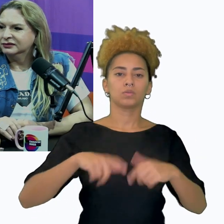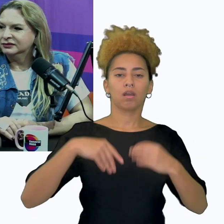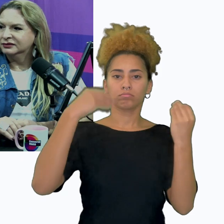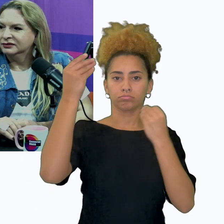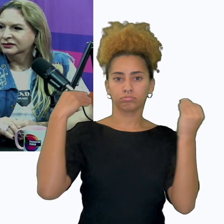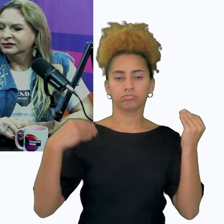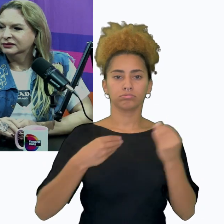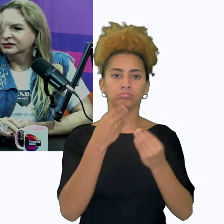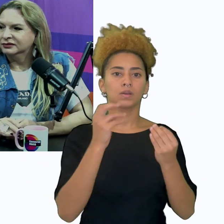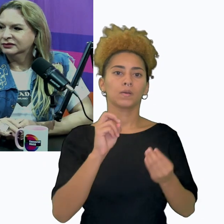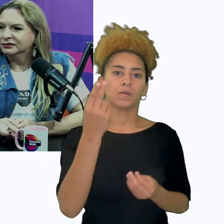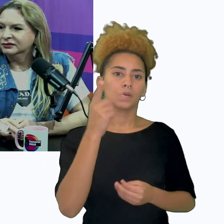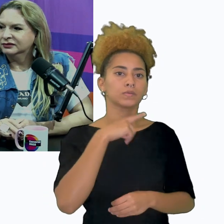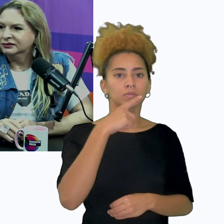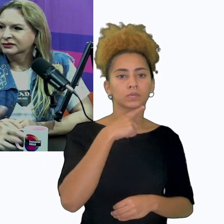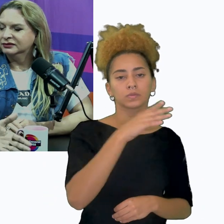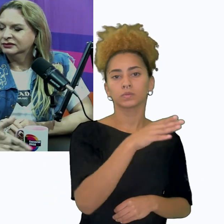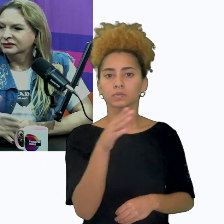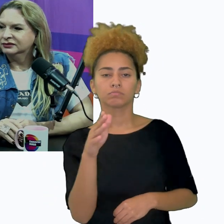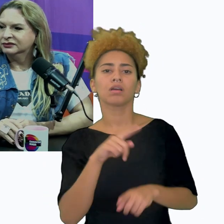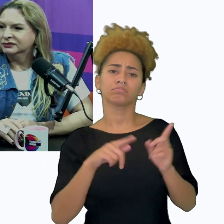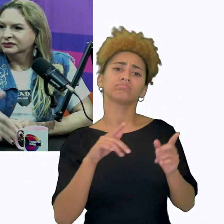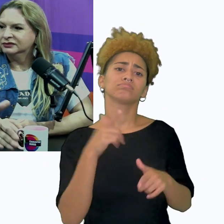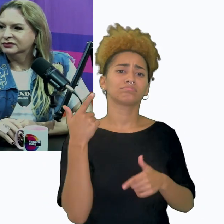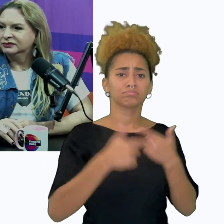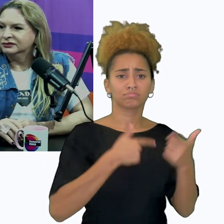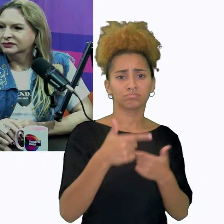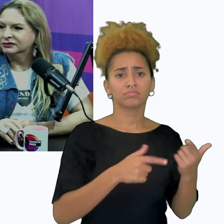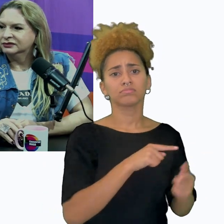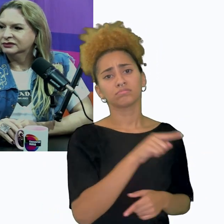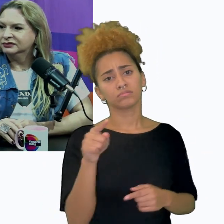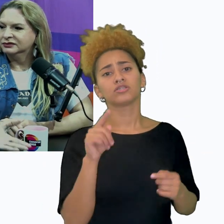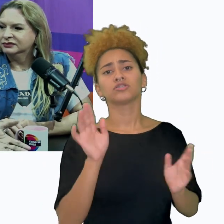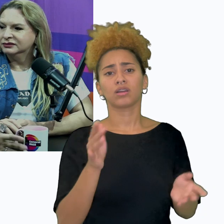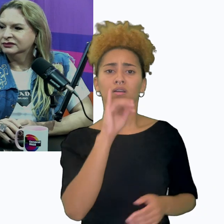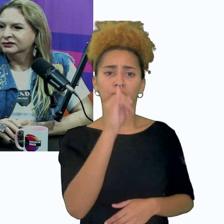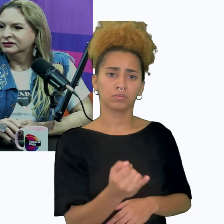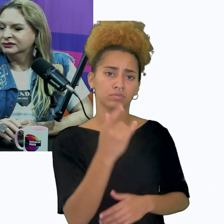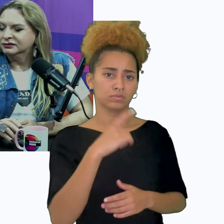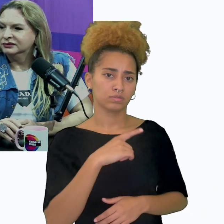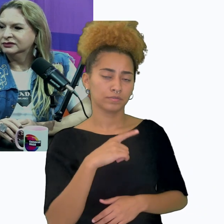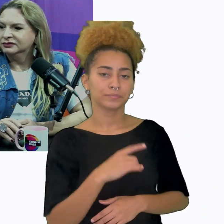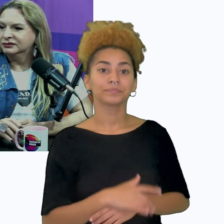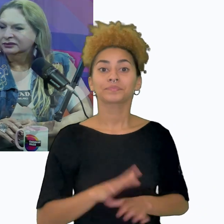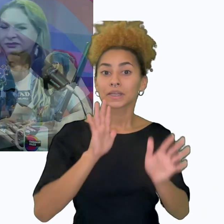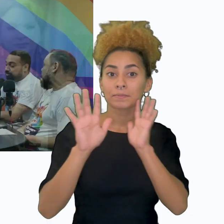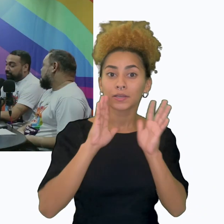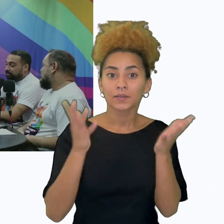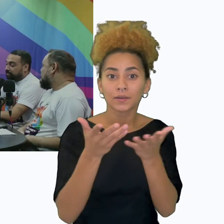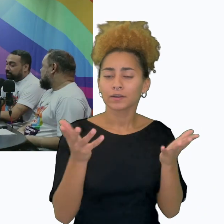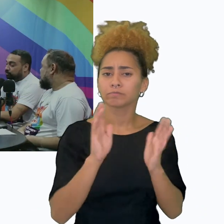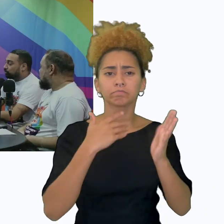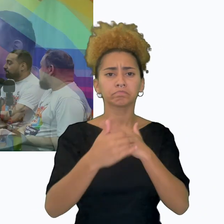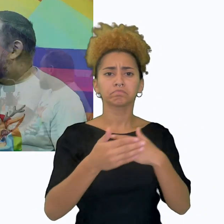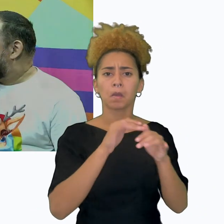agora tem salão com o nome Glitter, entendeu? Tem gente que não foi para um lado, mas foi para o outro, mas está trabalhando. Todo mundo teve sua oportunidade. Imagina hoje